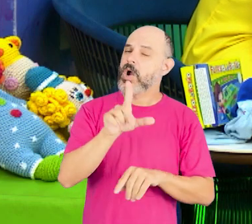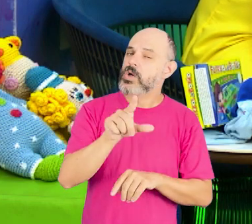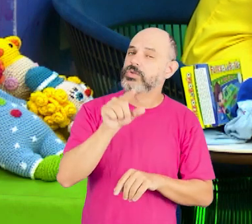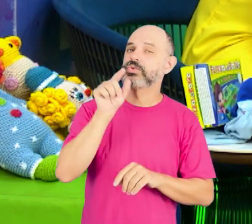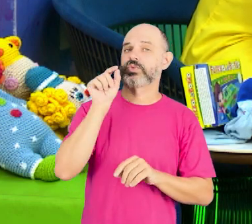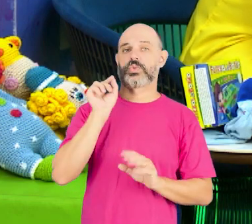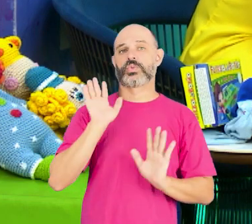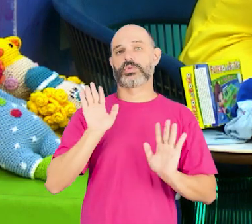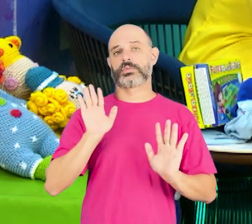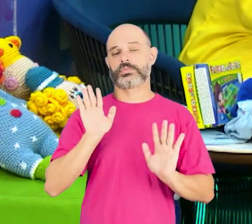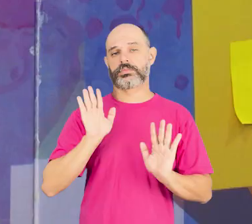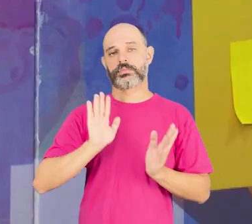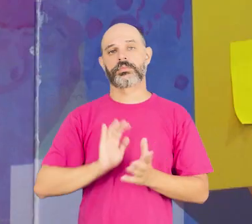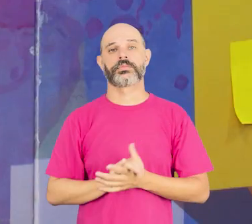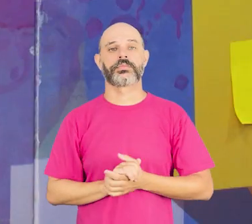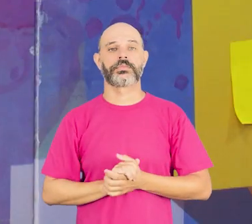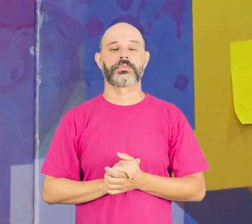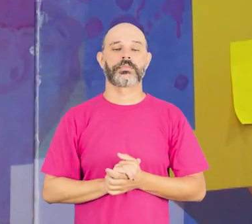uma escolha.